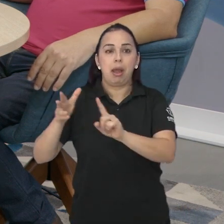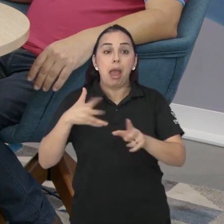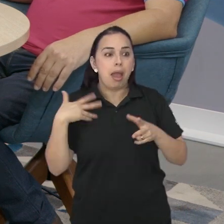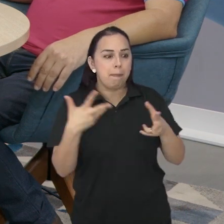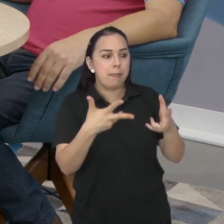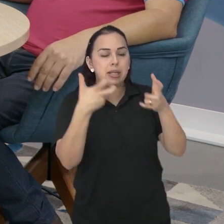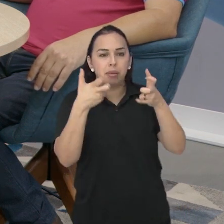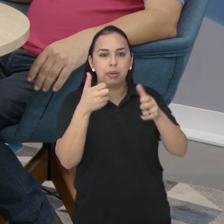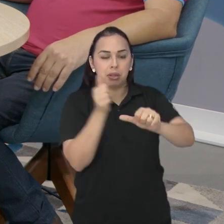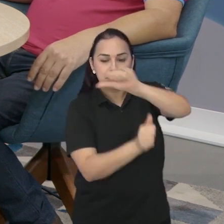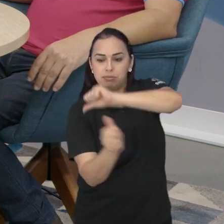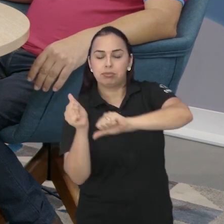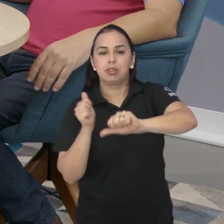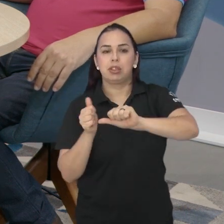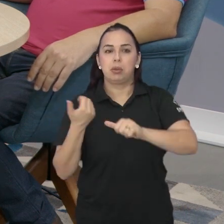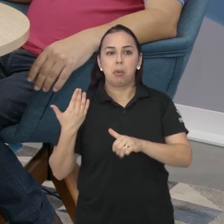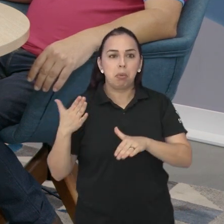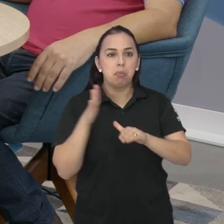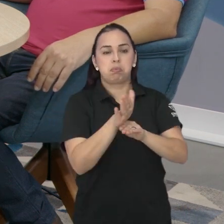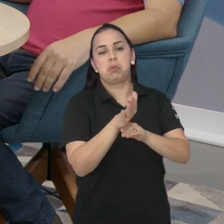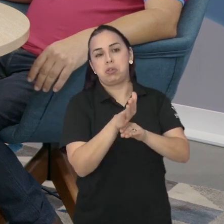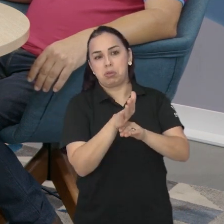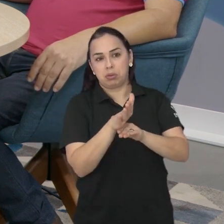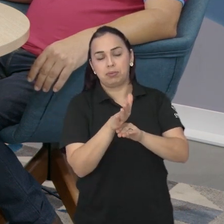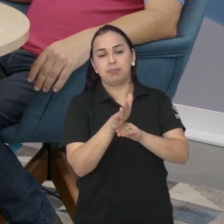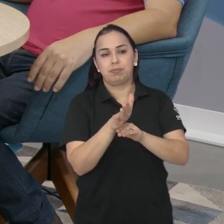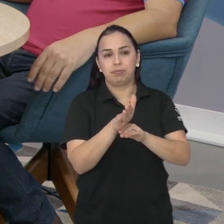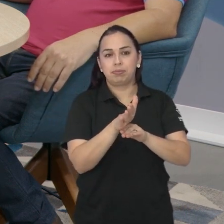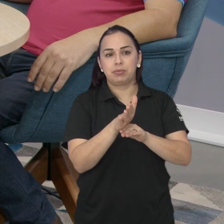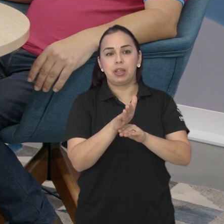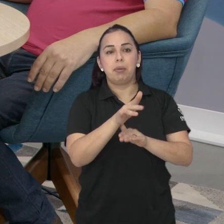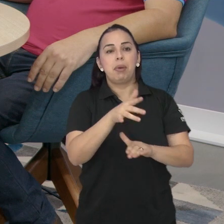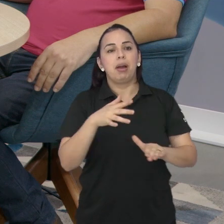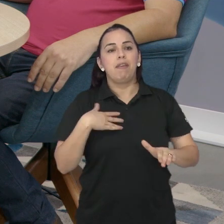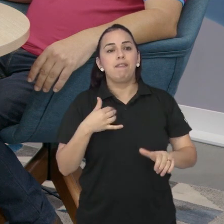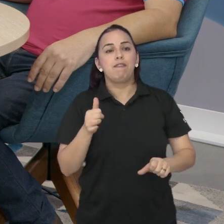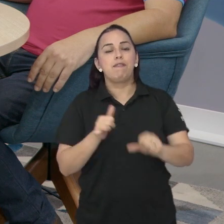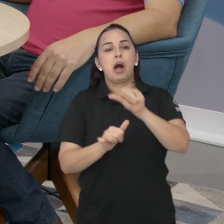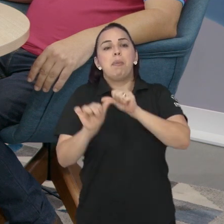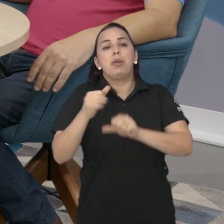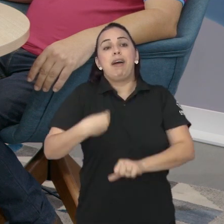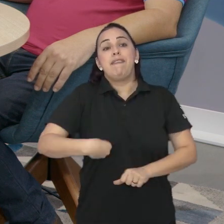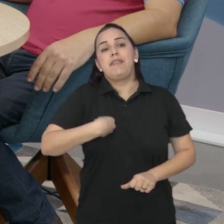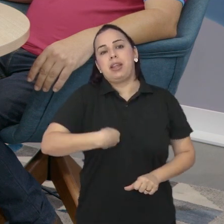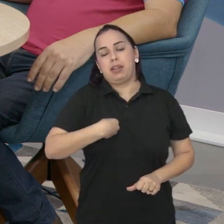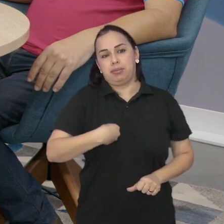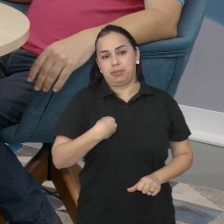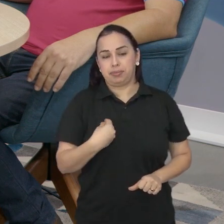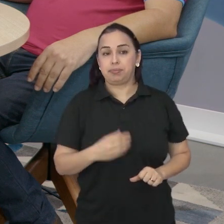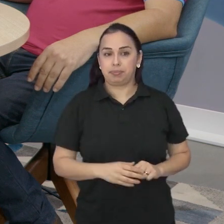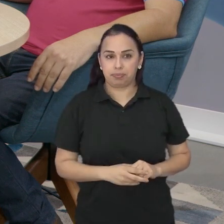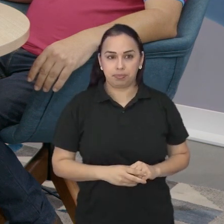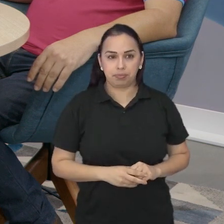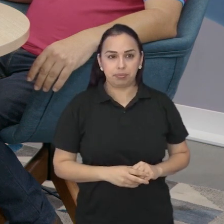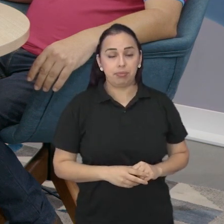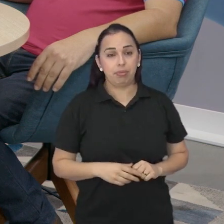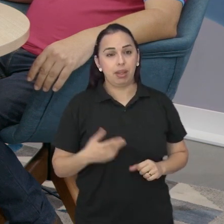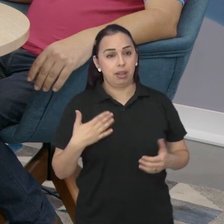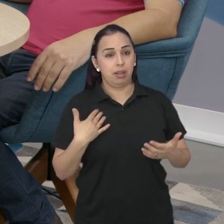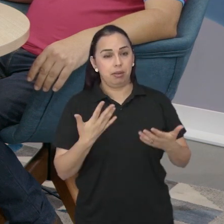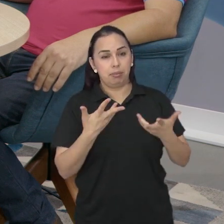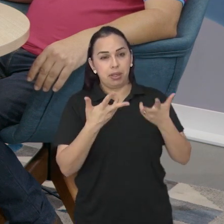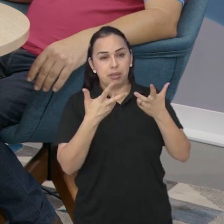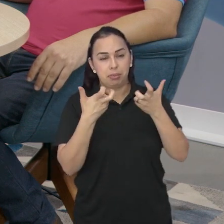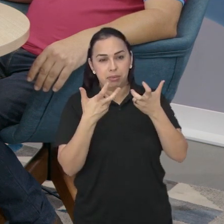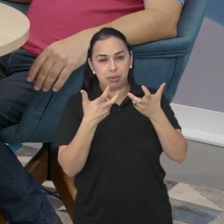ver isso como proposta de ajuda, proposta até para ela se reestruturar. Porque o uso que a gente começa a ver,